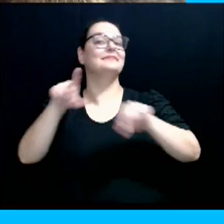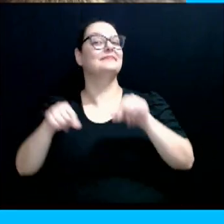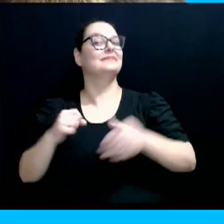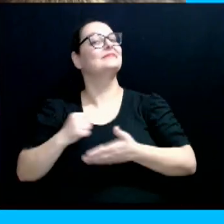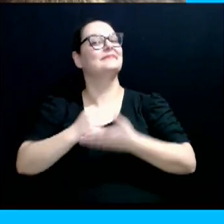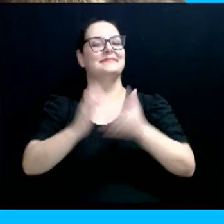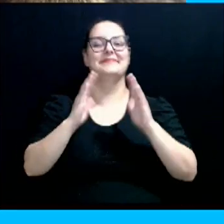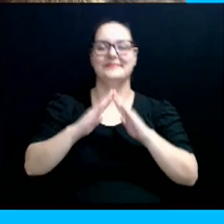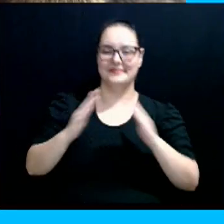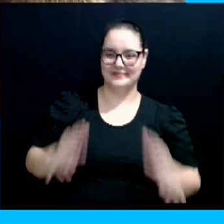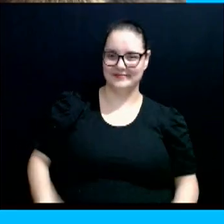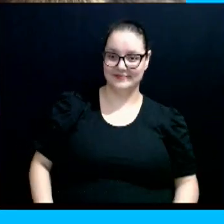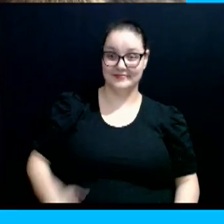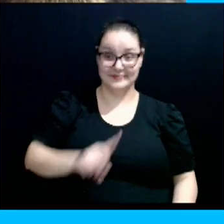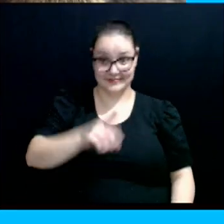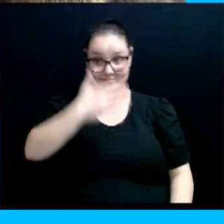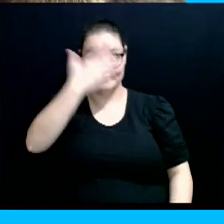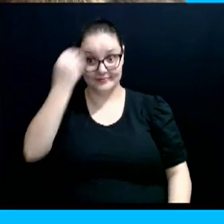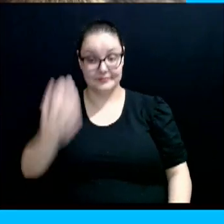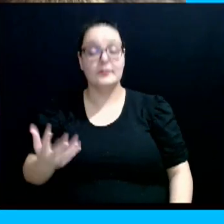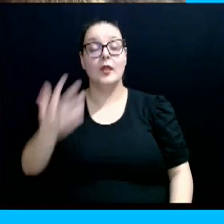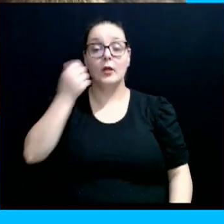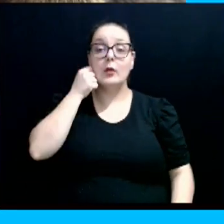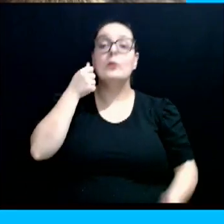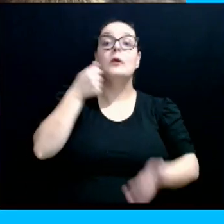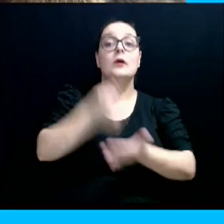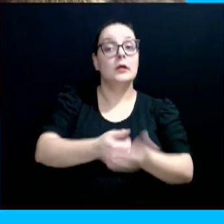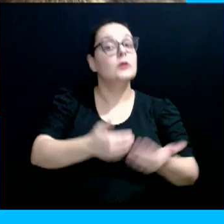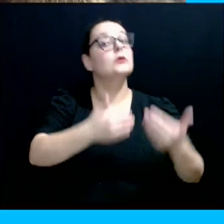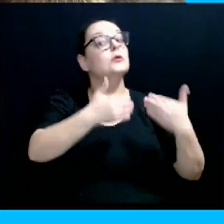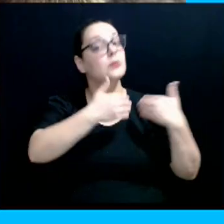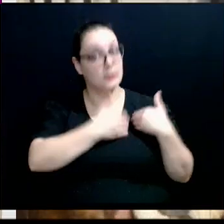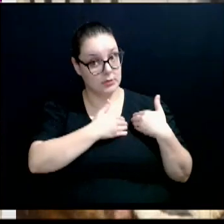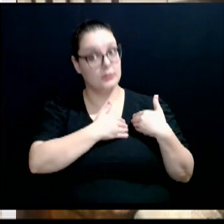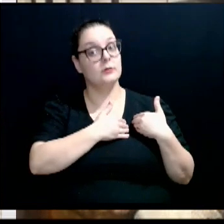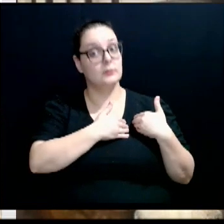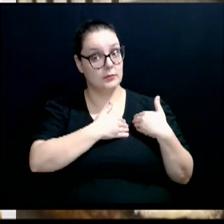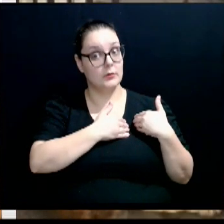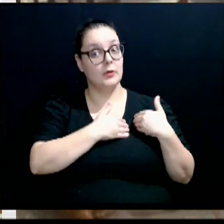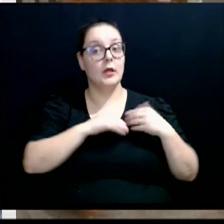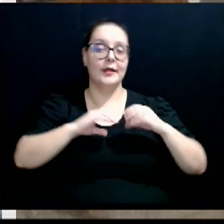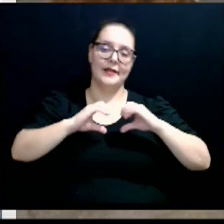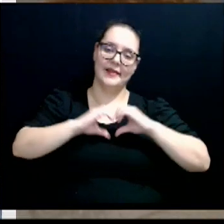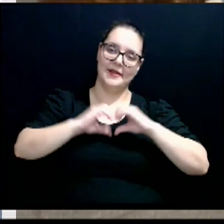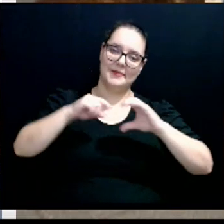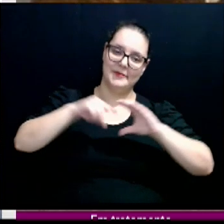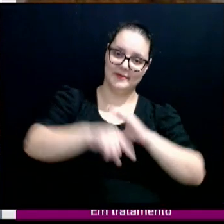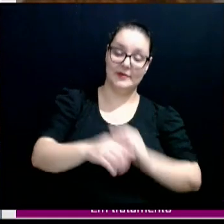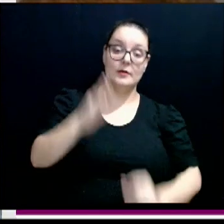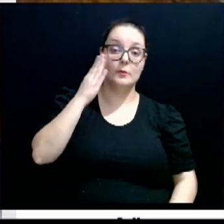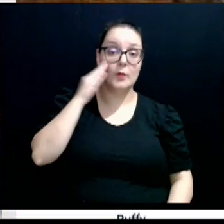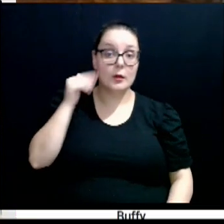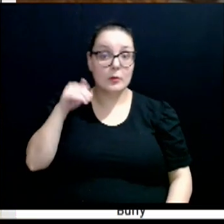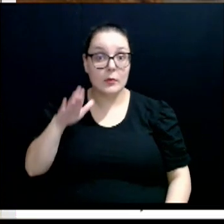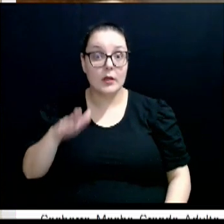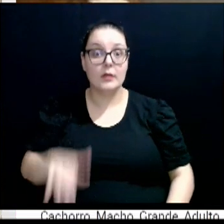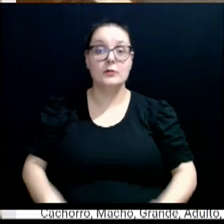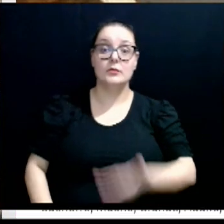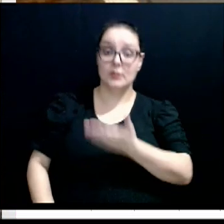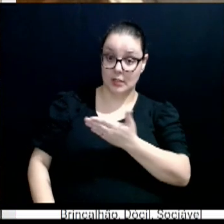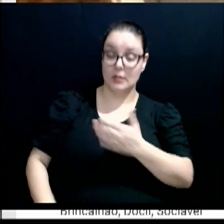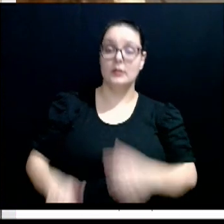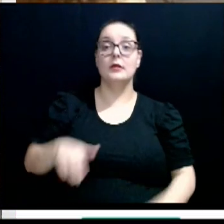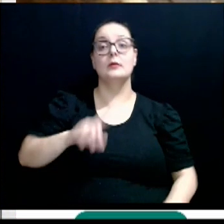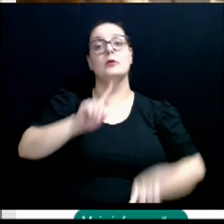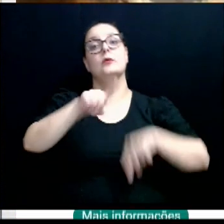se esqueça que a adoção exige responsabilidade e muito amor. Para saber mais sobre eles e outros animaizinhos,